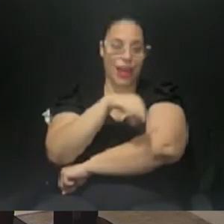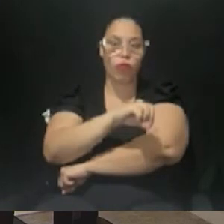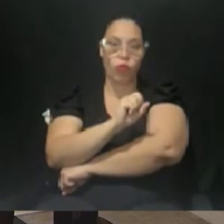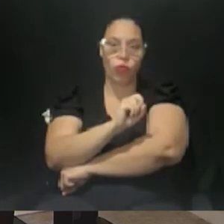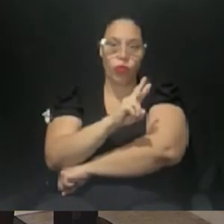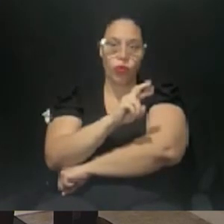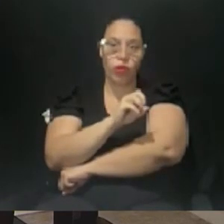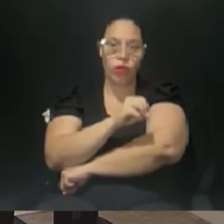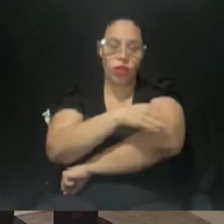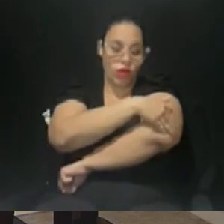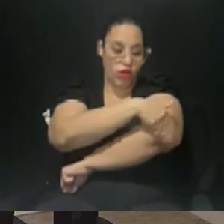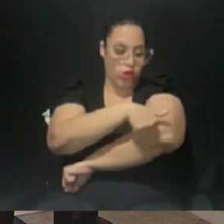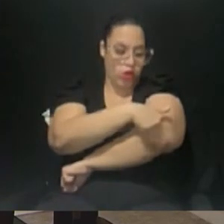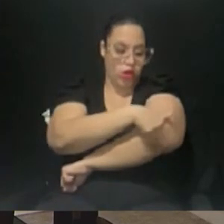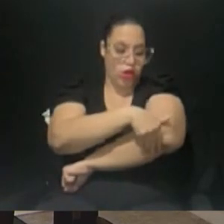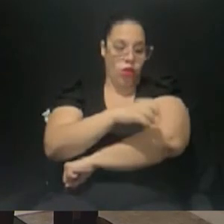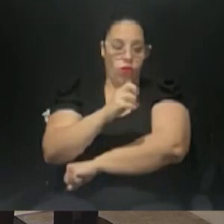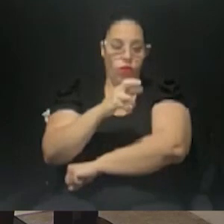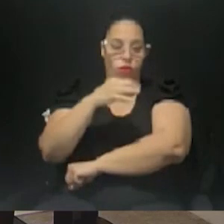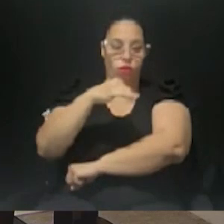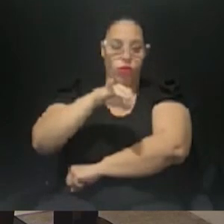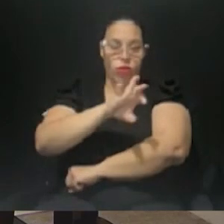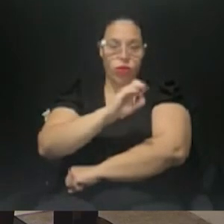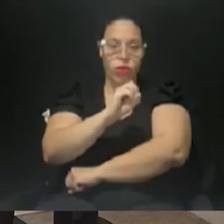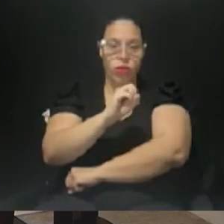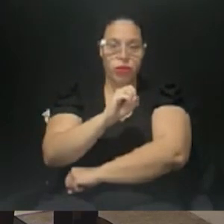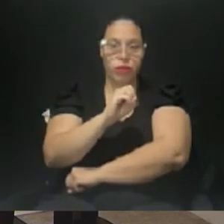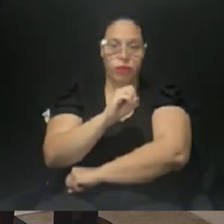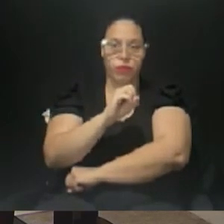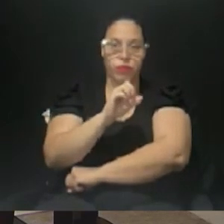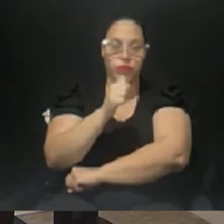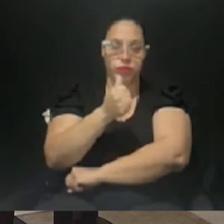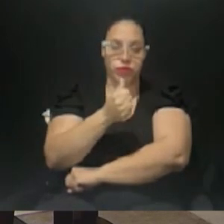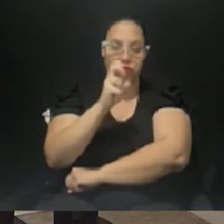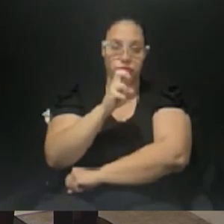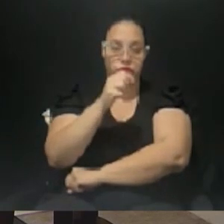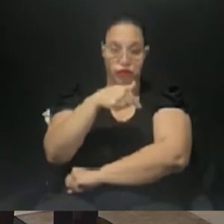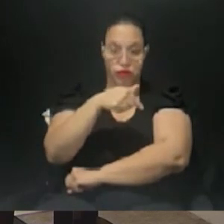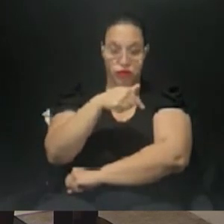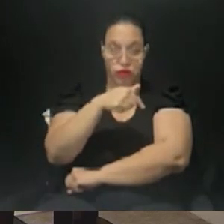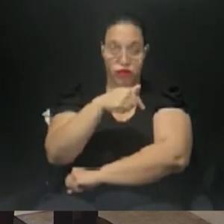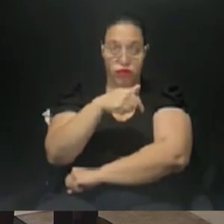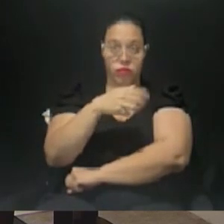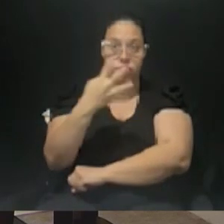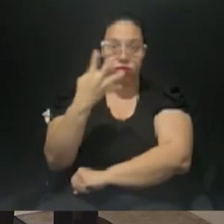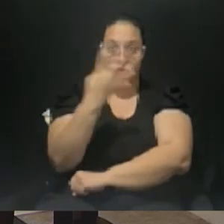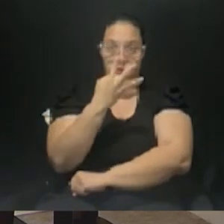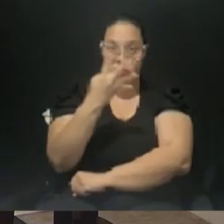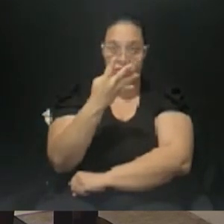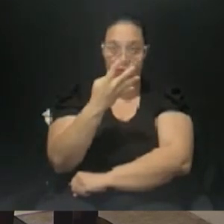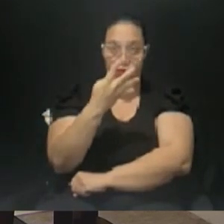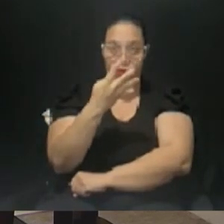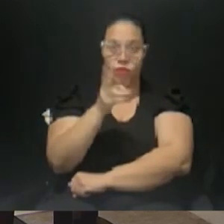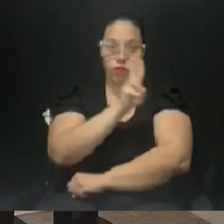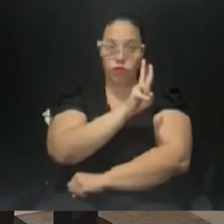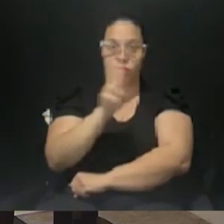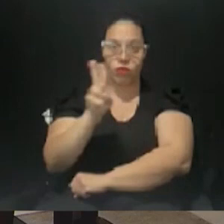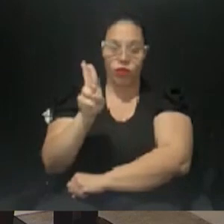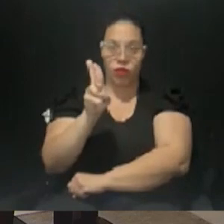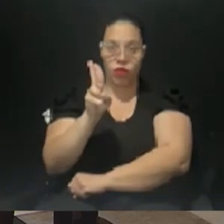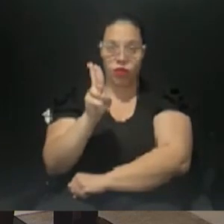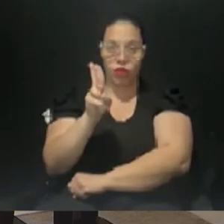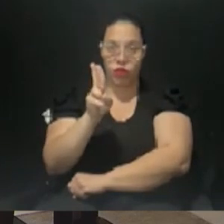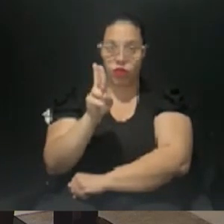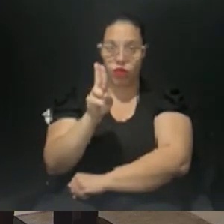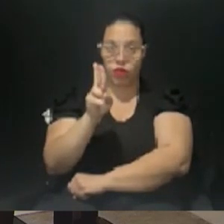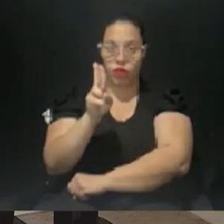Conceição, número 157. Esse quarteto colocou o nome do sobrenome do